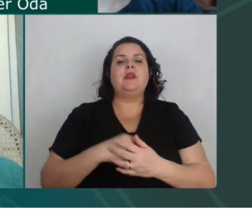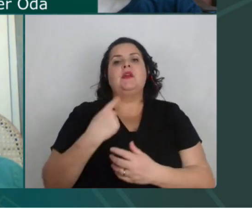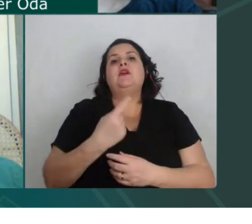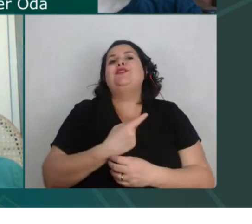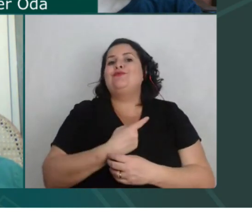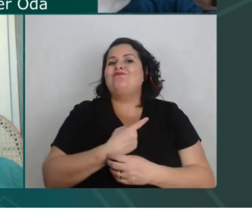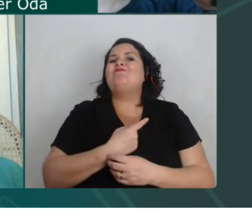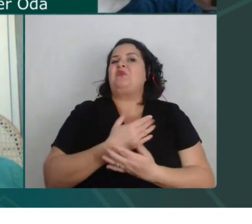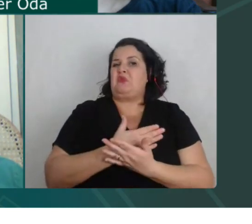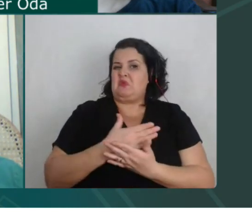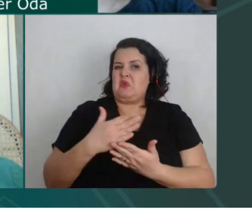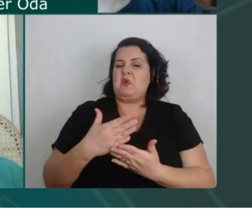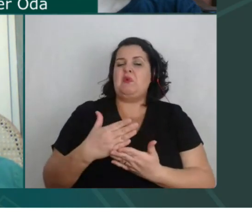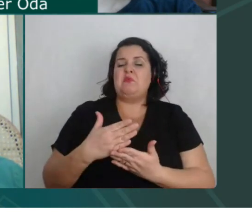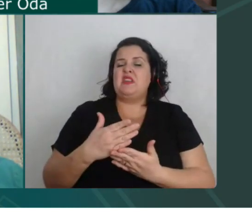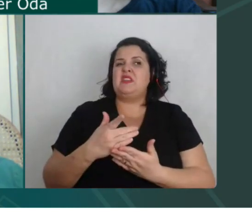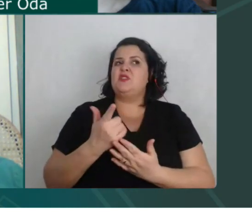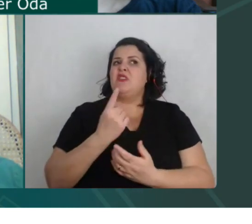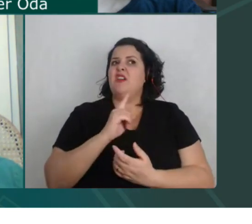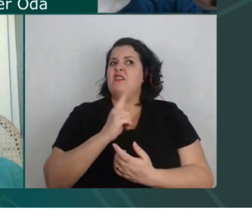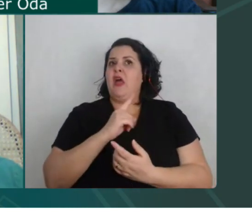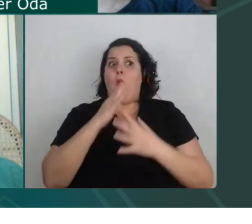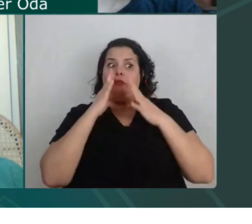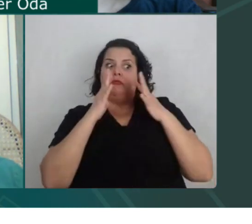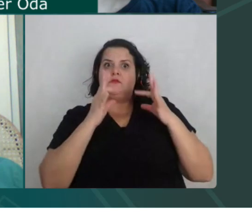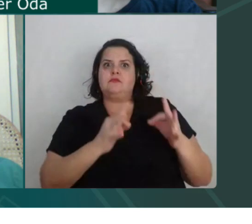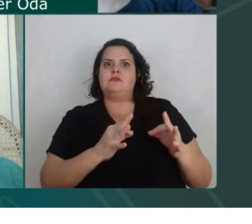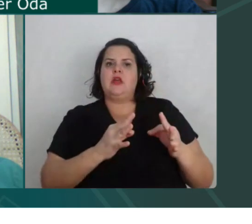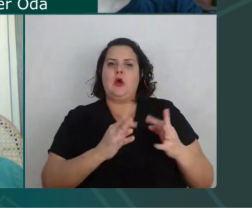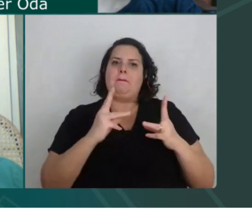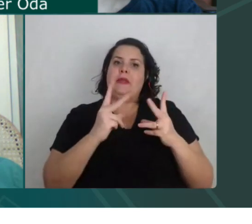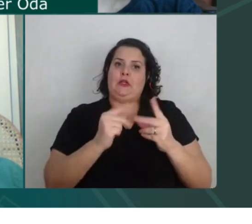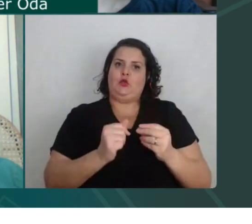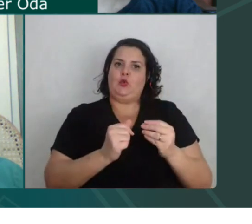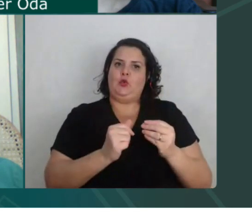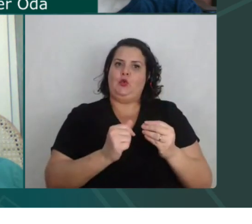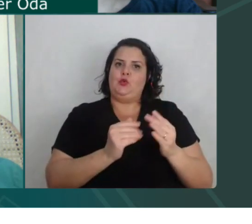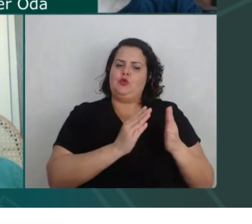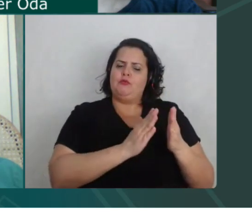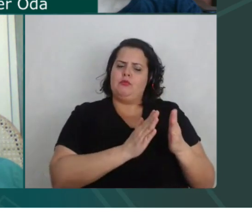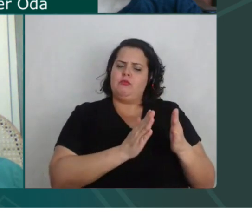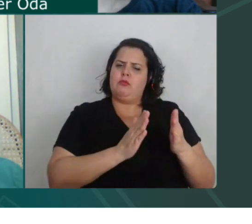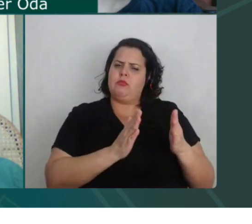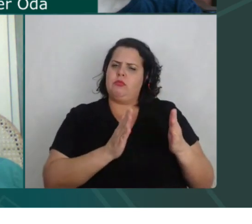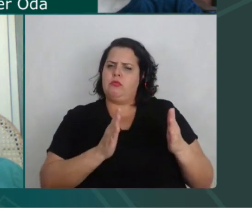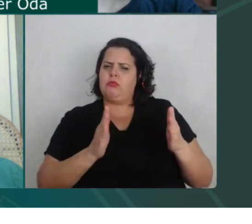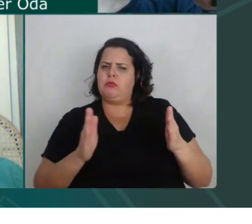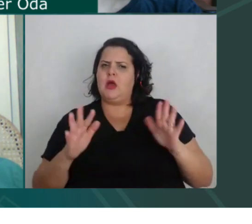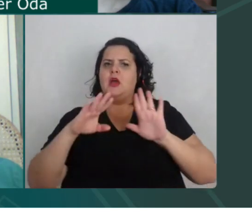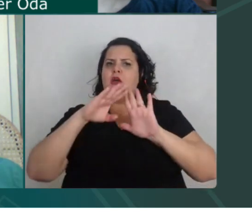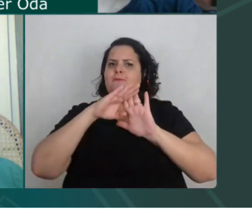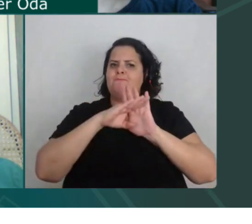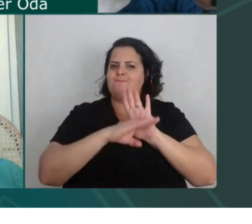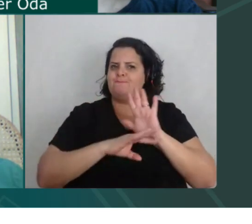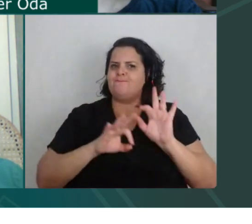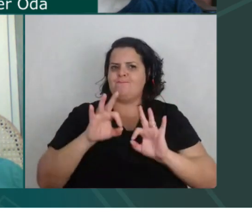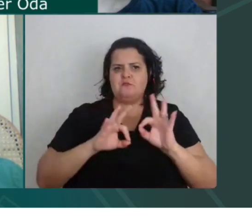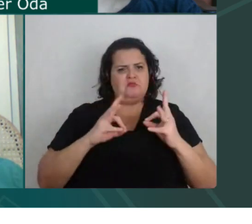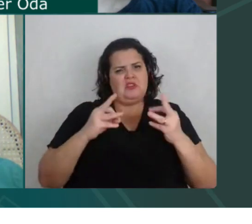subestimou no início o processo, né? Mesmo entre colegas, isso pelo governo federal, isso foi subestimado.